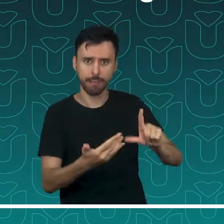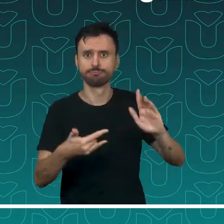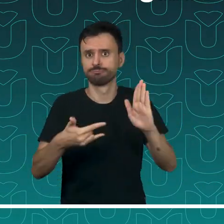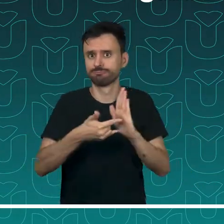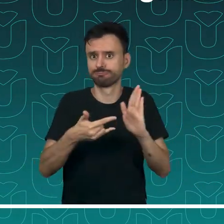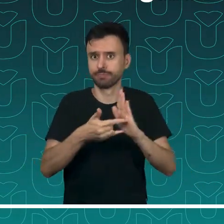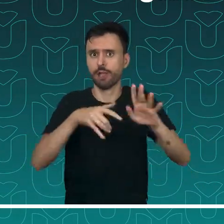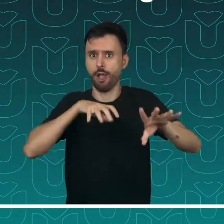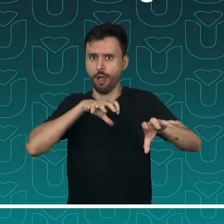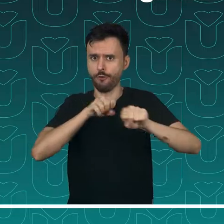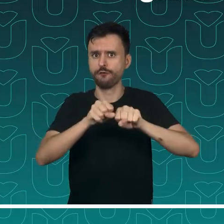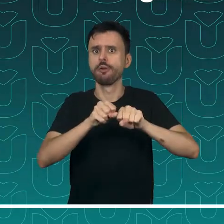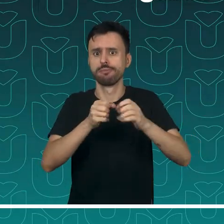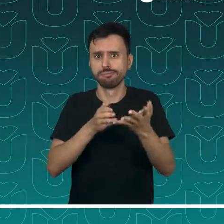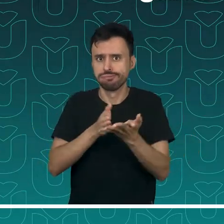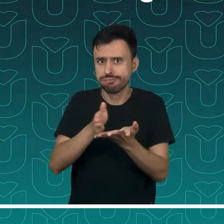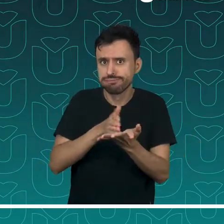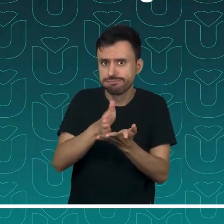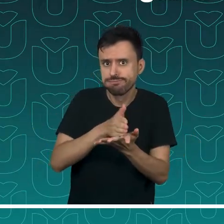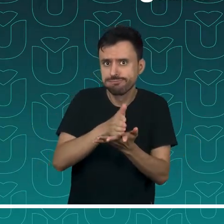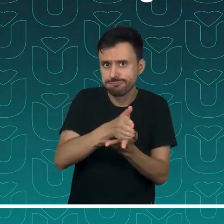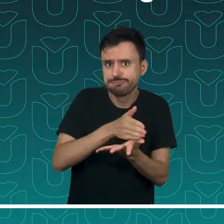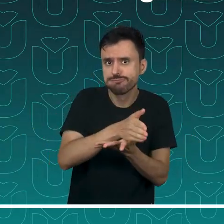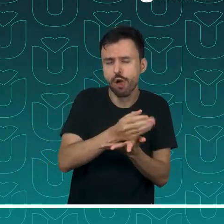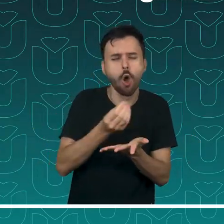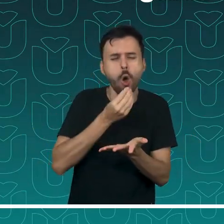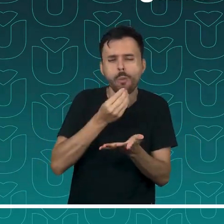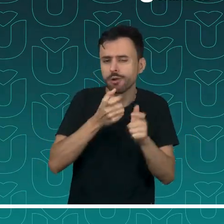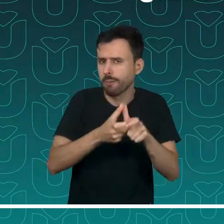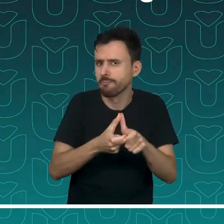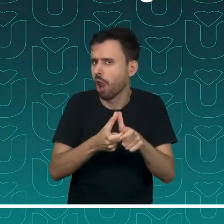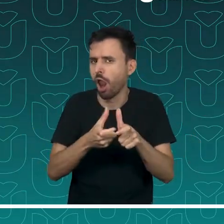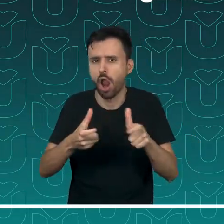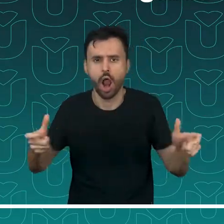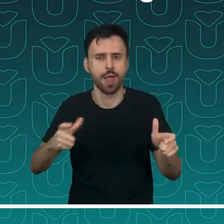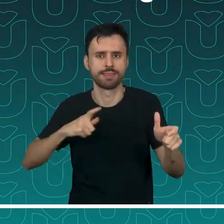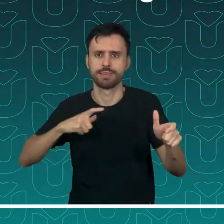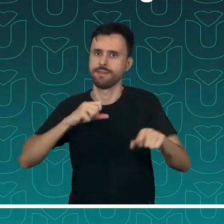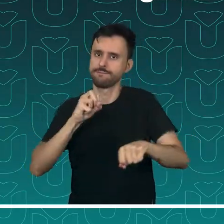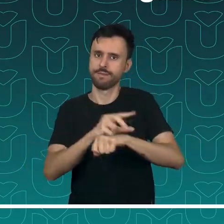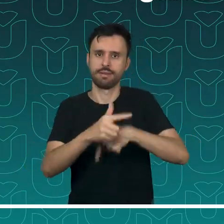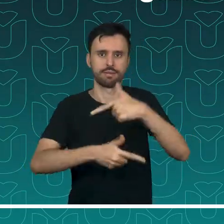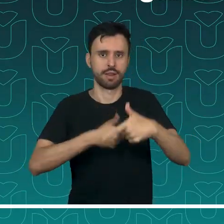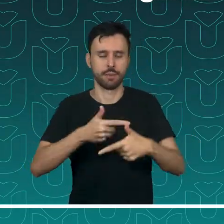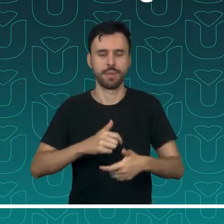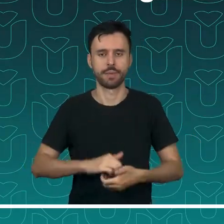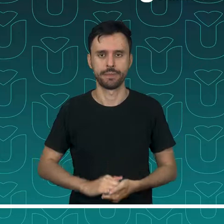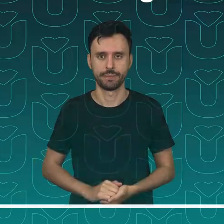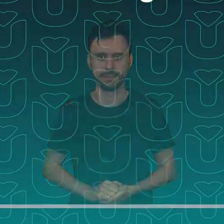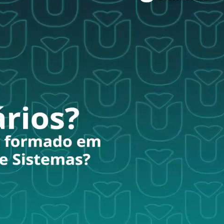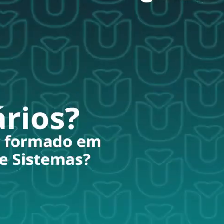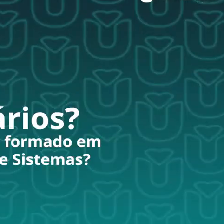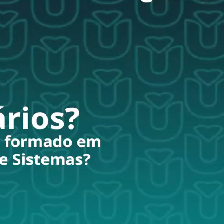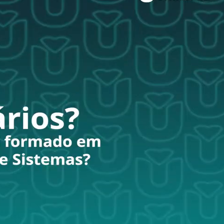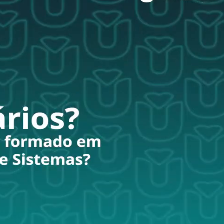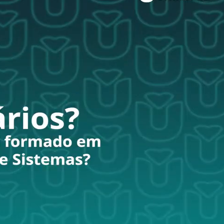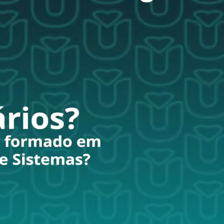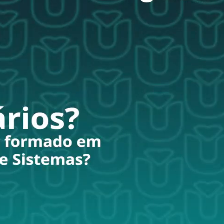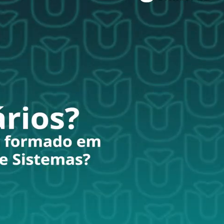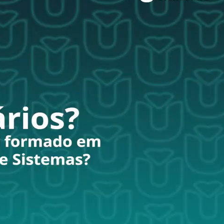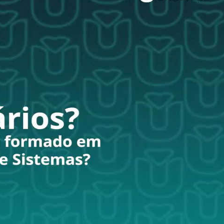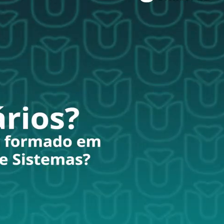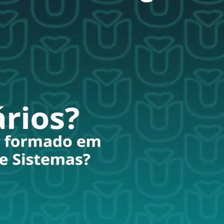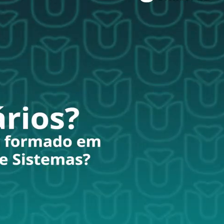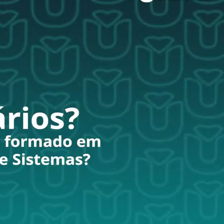Análise e Desenvolvimento de Sistemas é muito vasto, com cada dia mais vagas disponíveis no mercado de trabalho. E sobre os